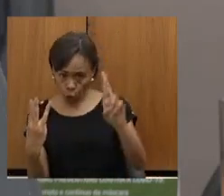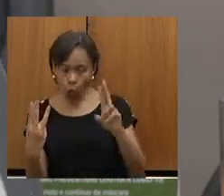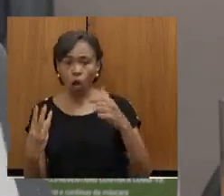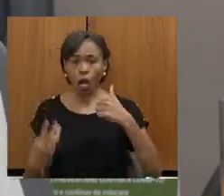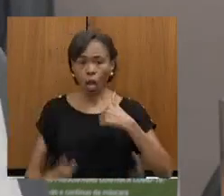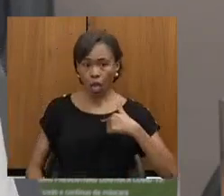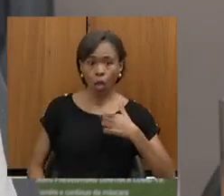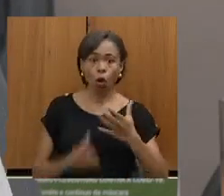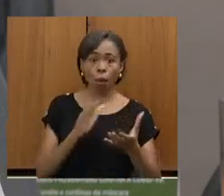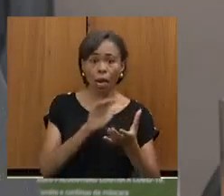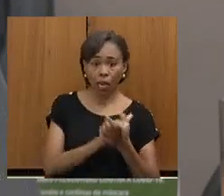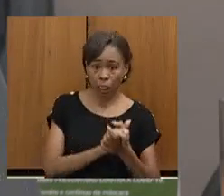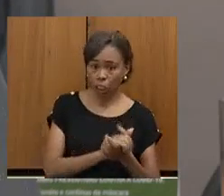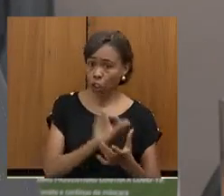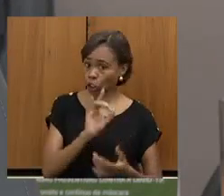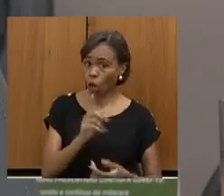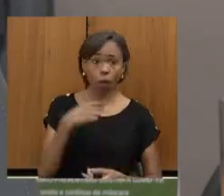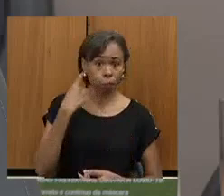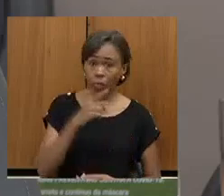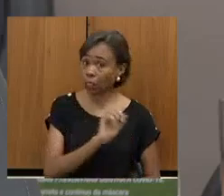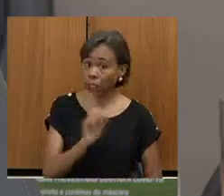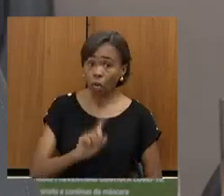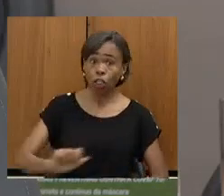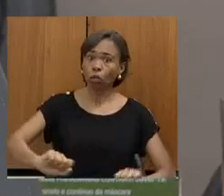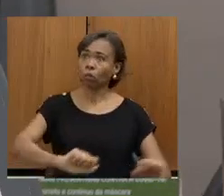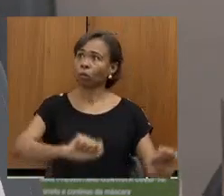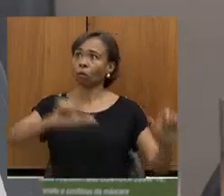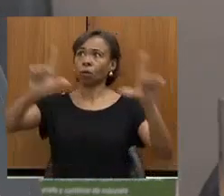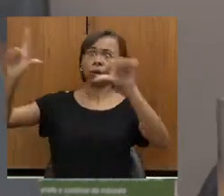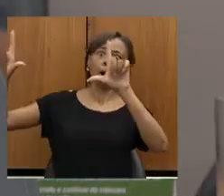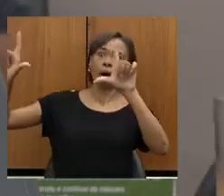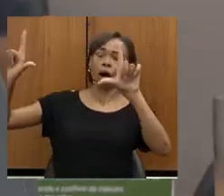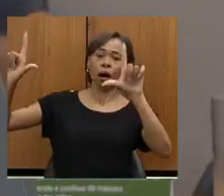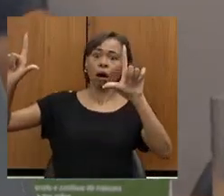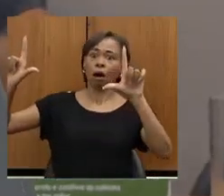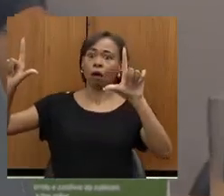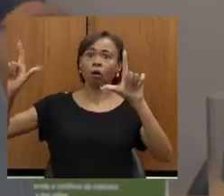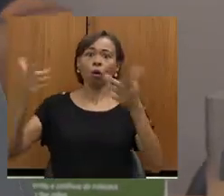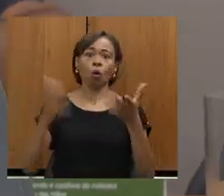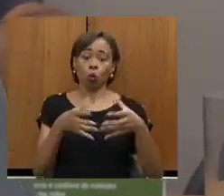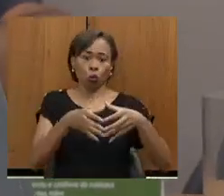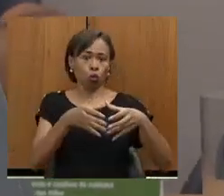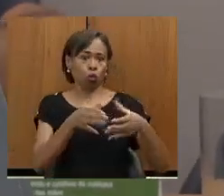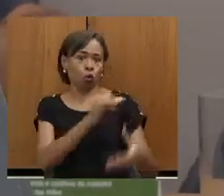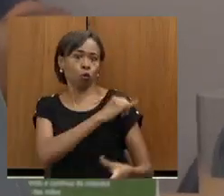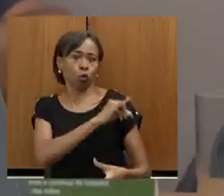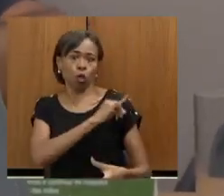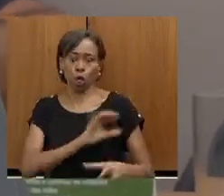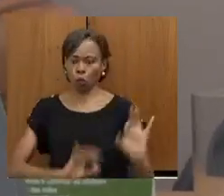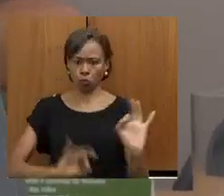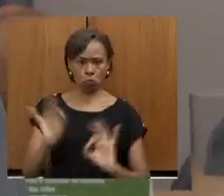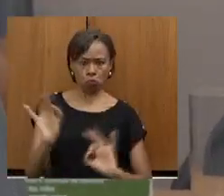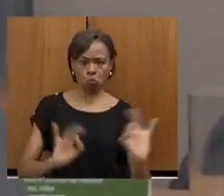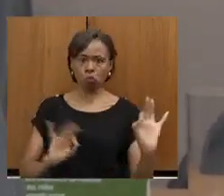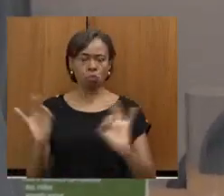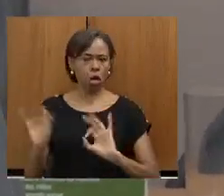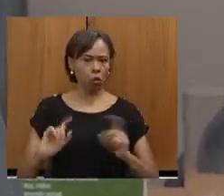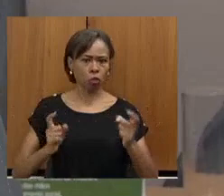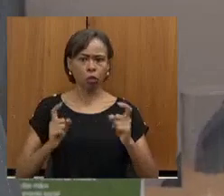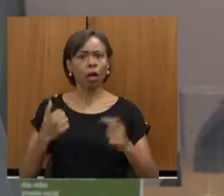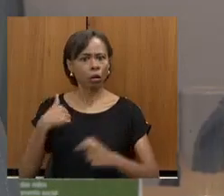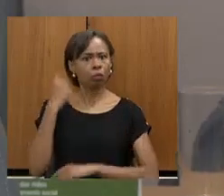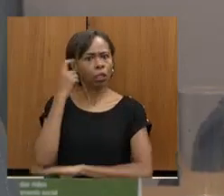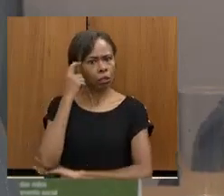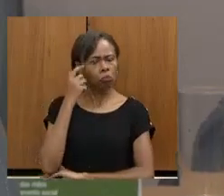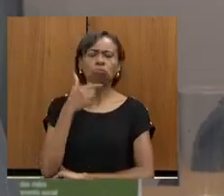advogadas tinham um telão na frente, tinha um grupo Inspira lá do Rio, era uma reunião muito mais elaborada. E aí eu falei, agora